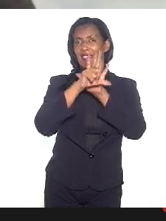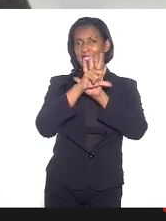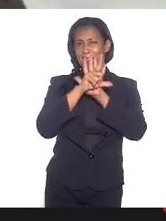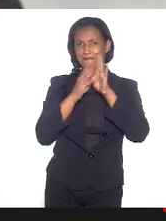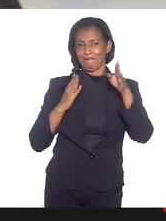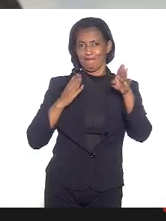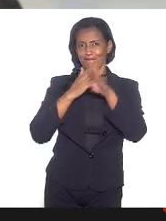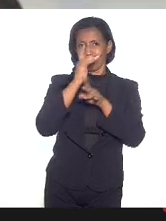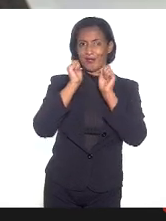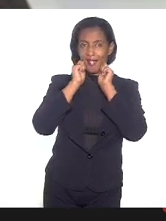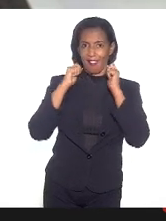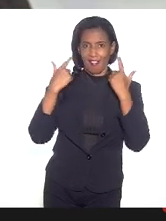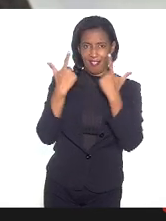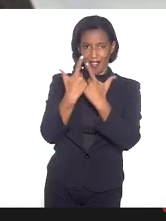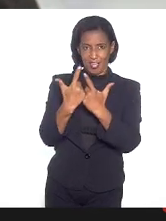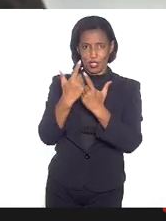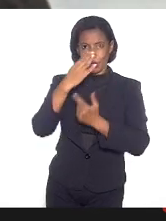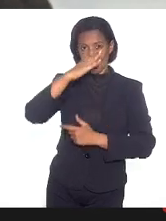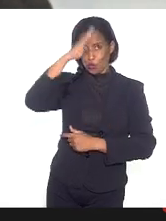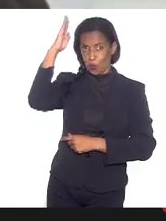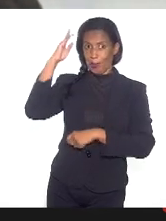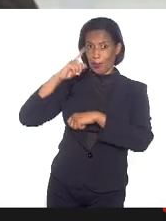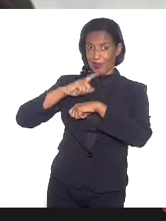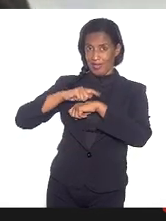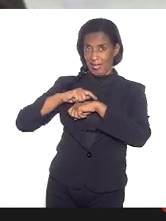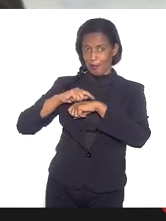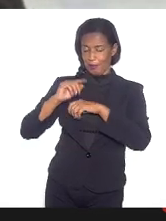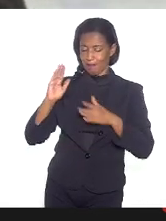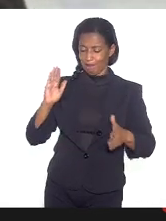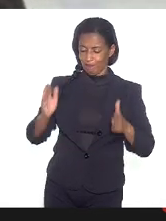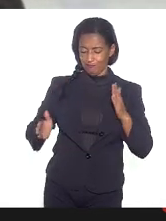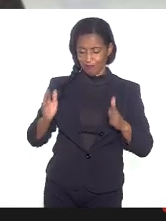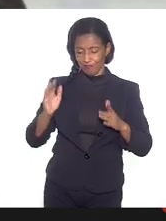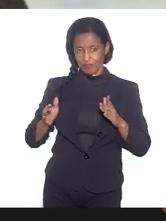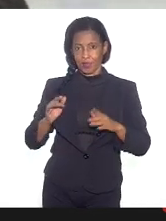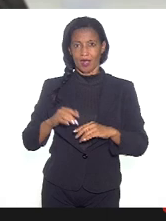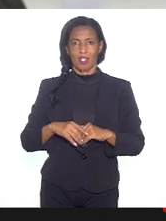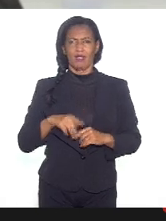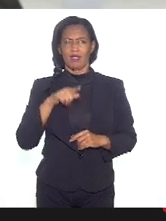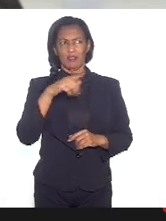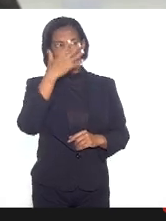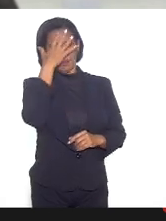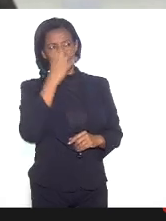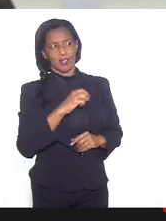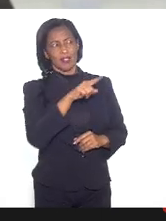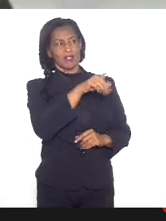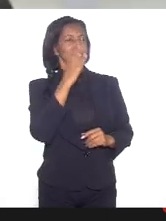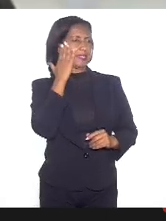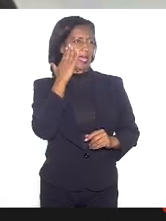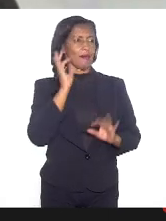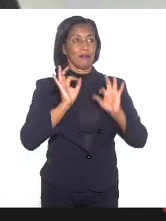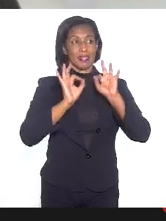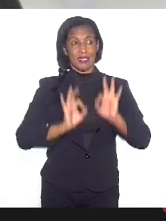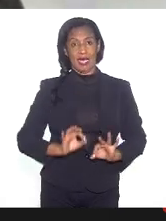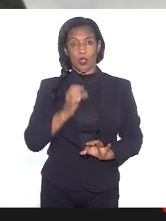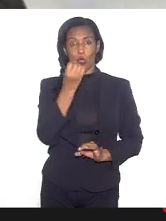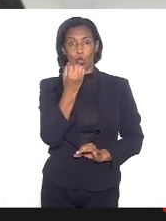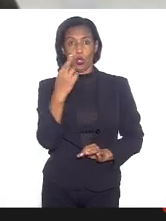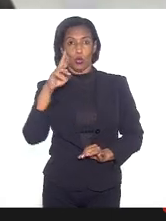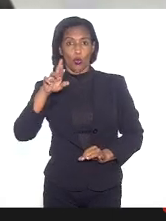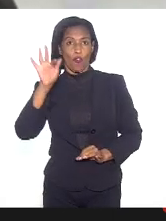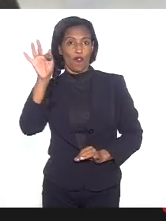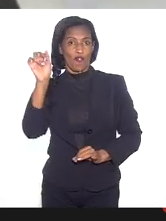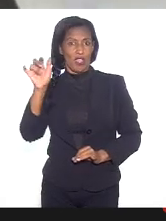Assembleia Legislativa dos bombeiros temporários. Não sei se Vossa Excelência sabe, mas certamente o doutor Fernando sabe, que há